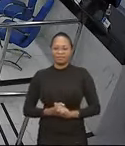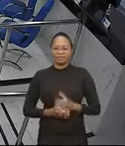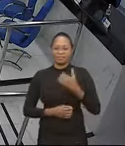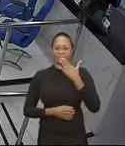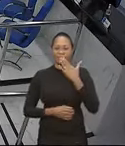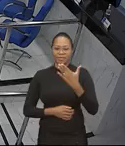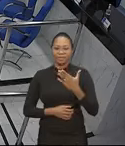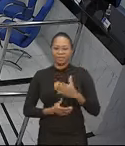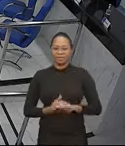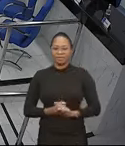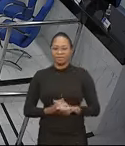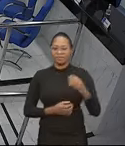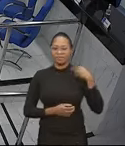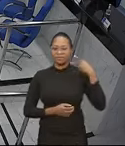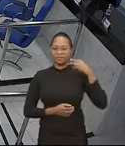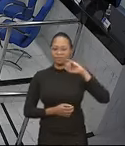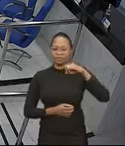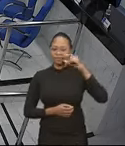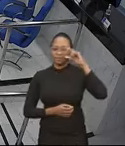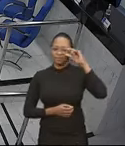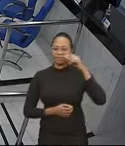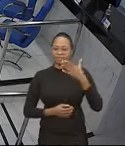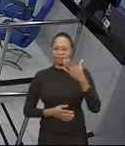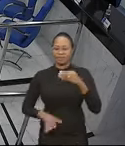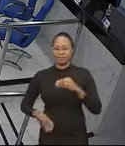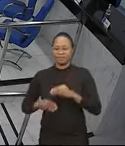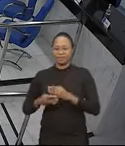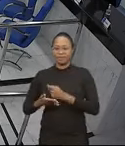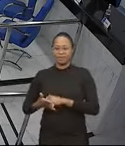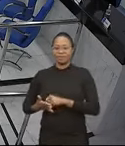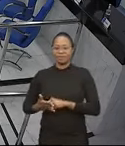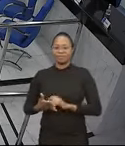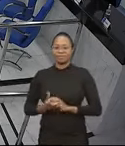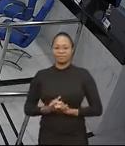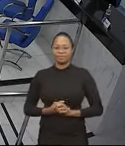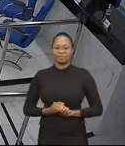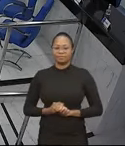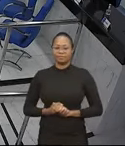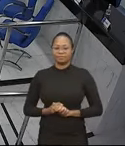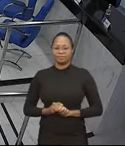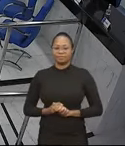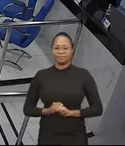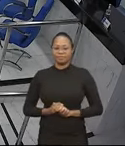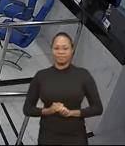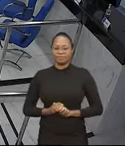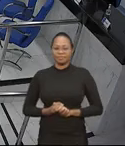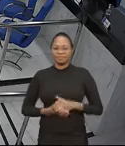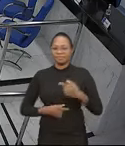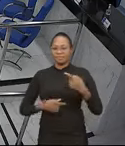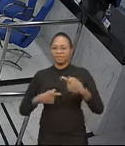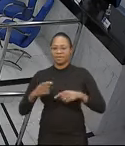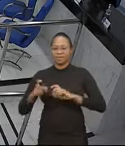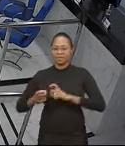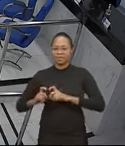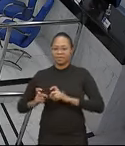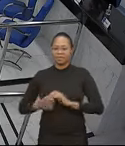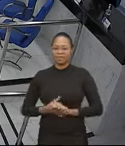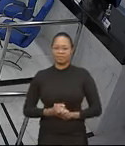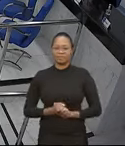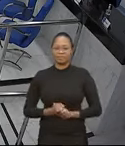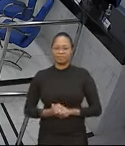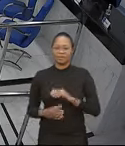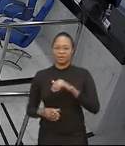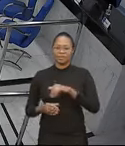Eu peço ao nobre vereador Jair Osta a substituição em nome do PSDB. Matéria em discussão. Em votação.